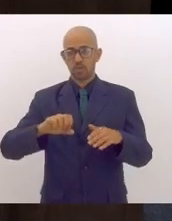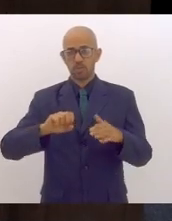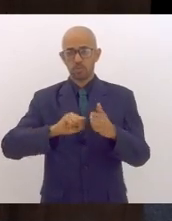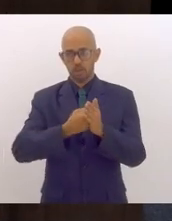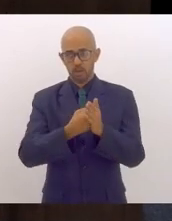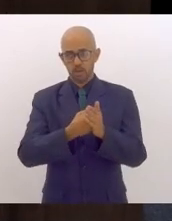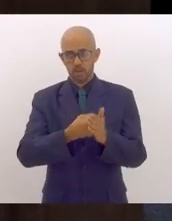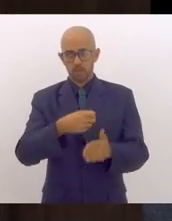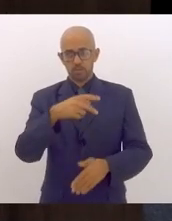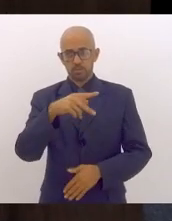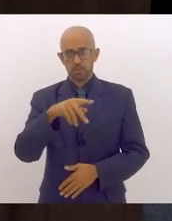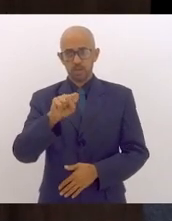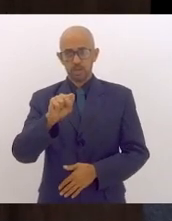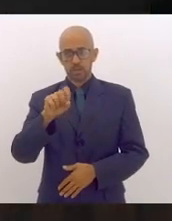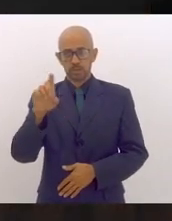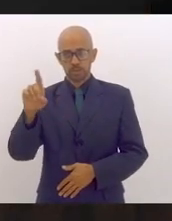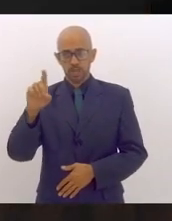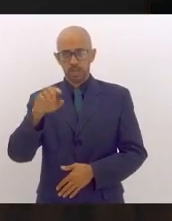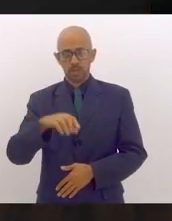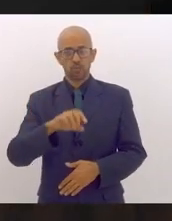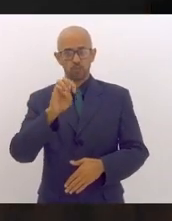do PSD está votando sim, senhor. Ok.